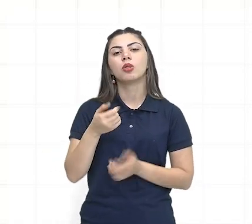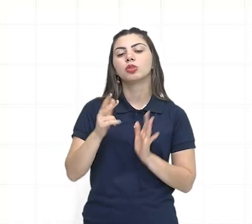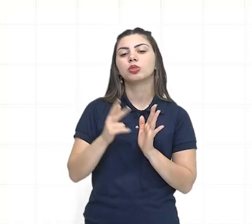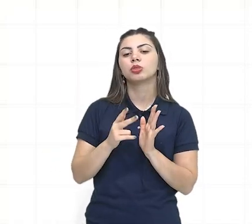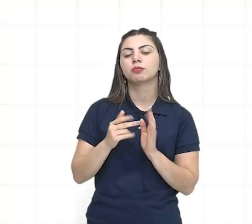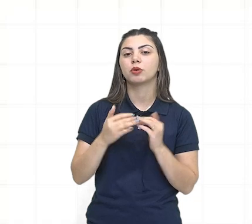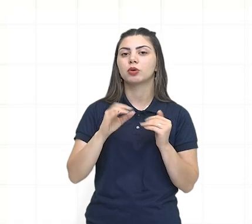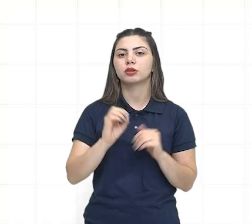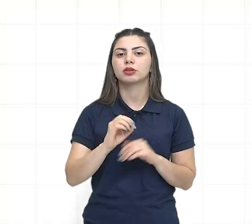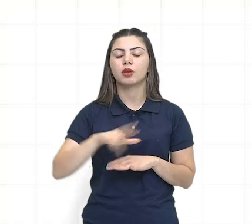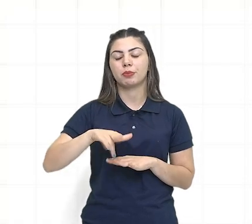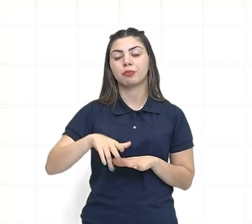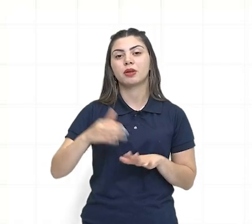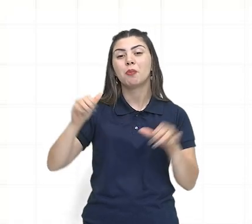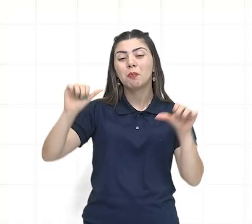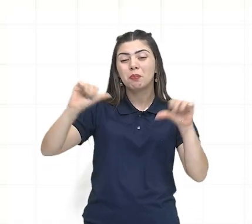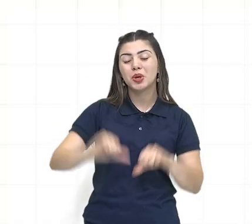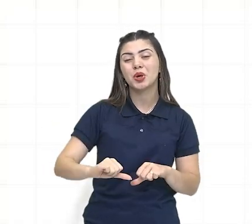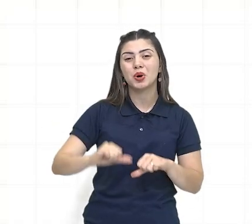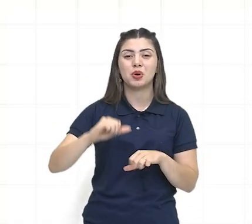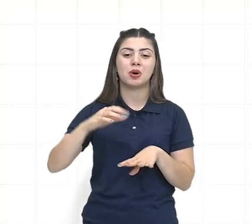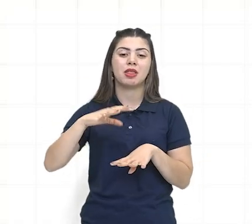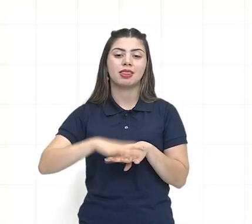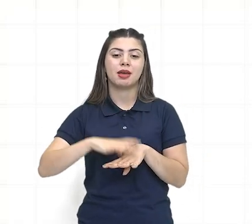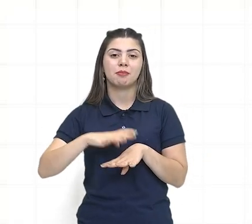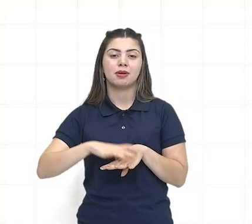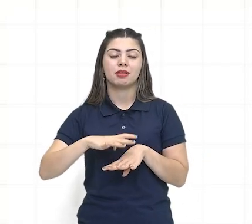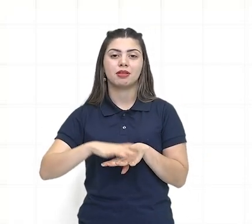mais baixo em história? Ó,